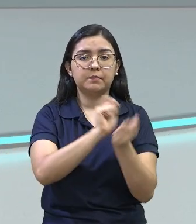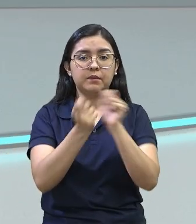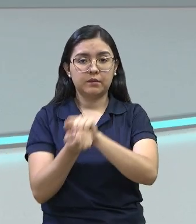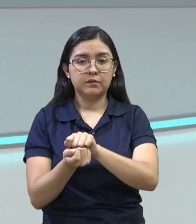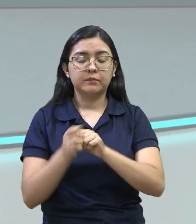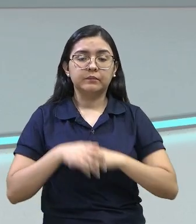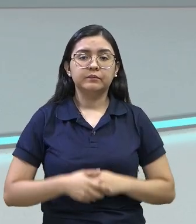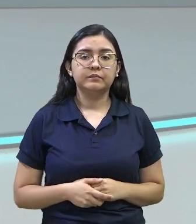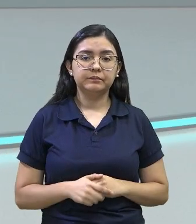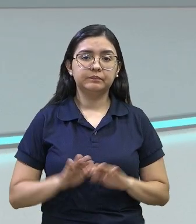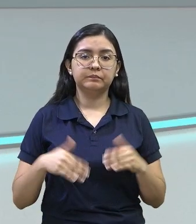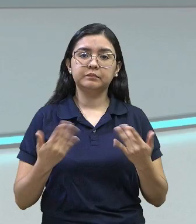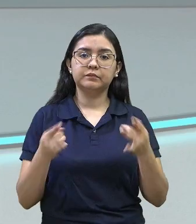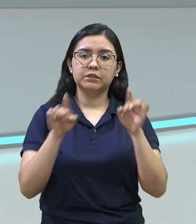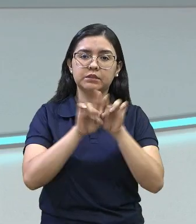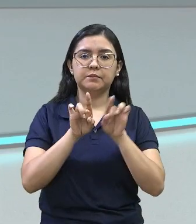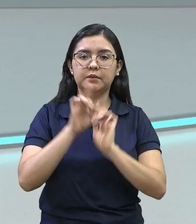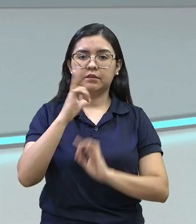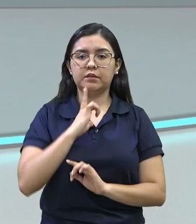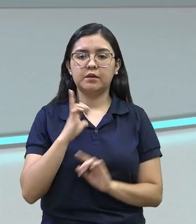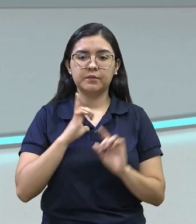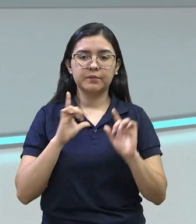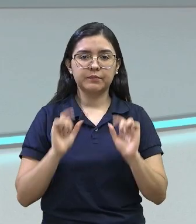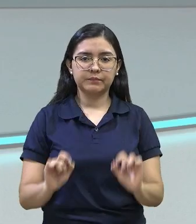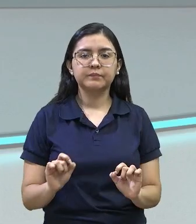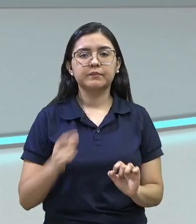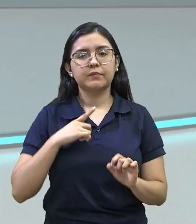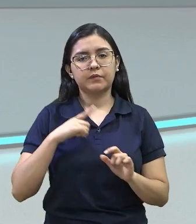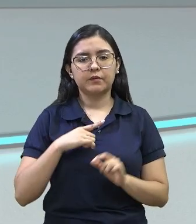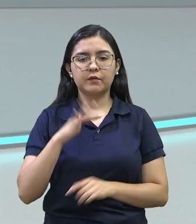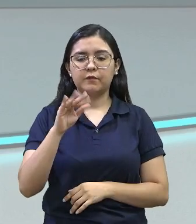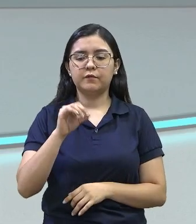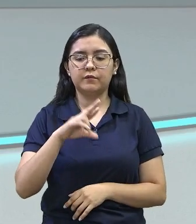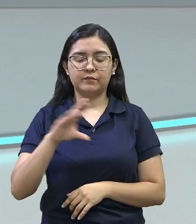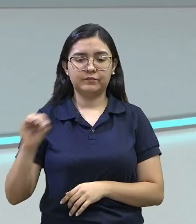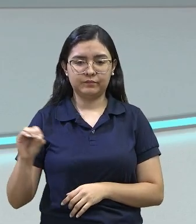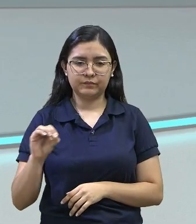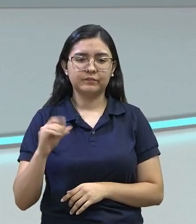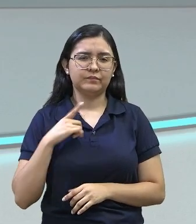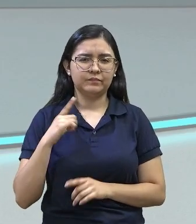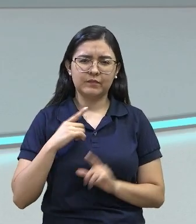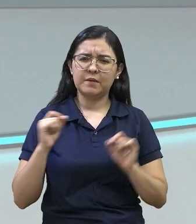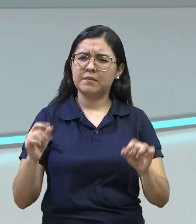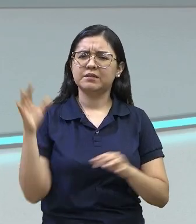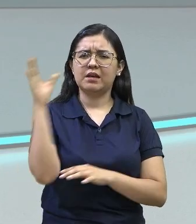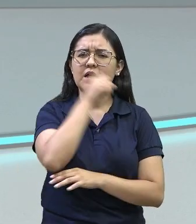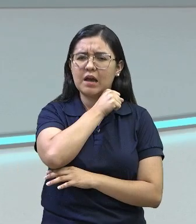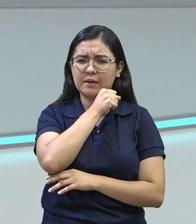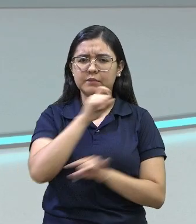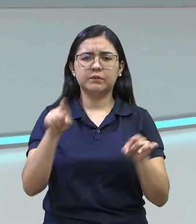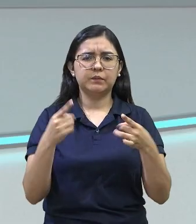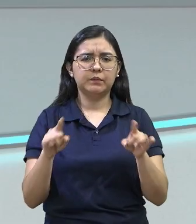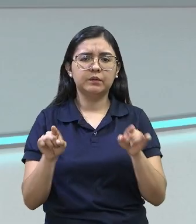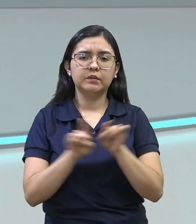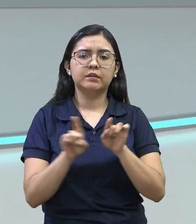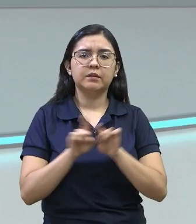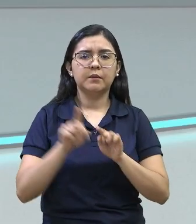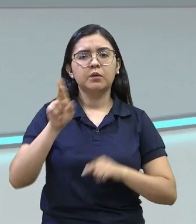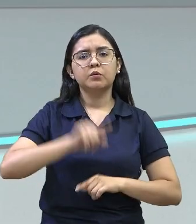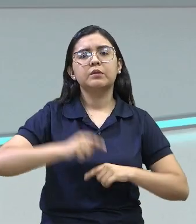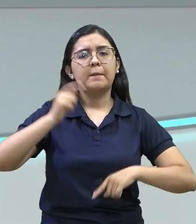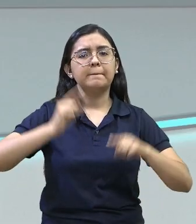adaptadas. E também tem o forró eletrônico, que é o mais acelerado, com inclusão de